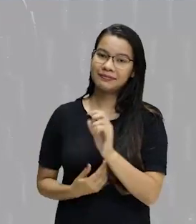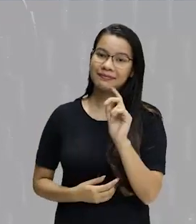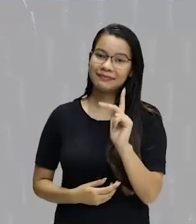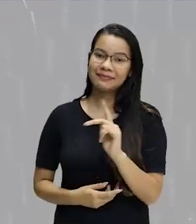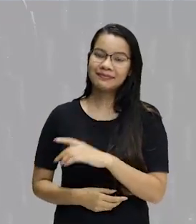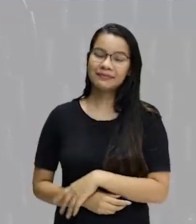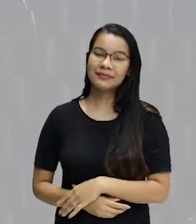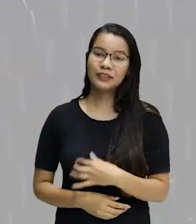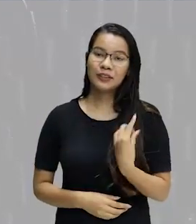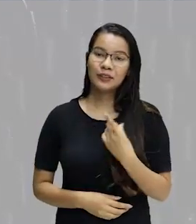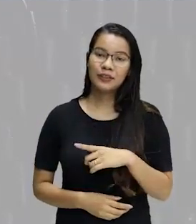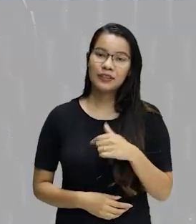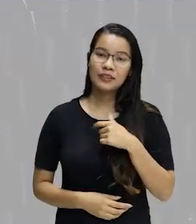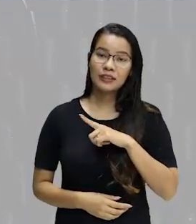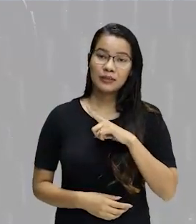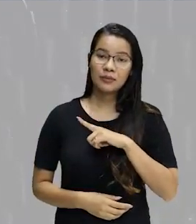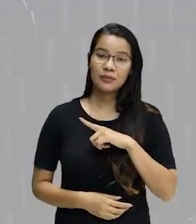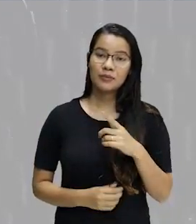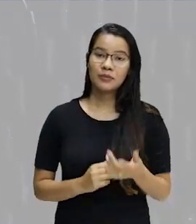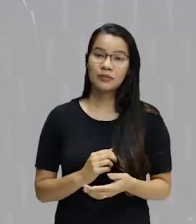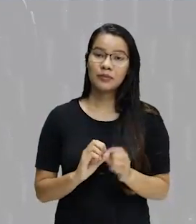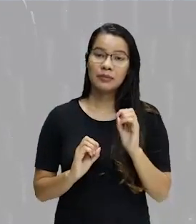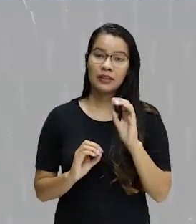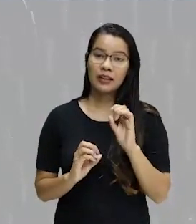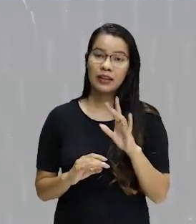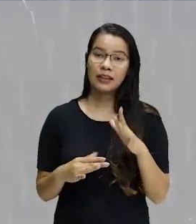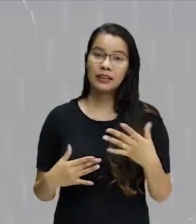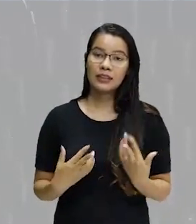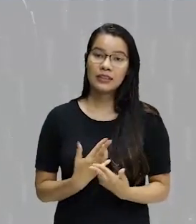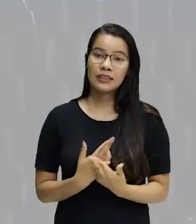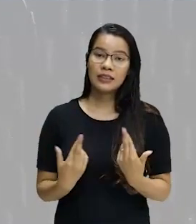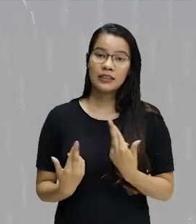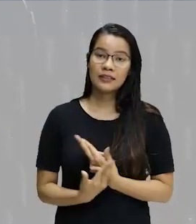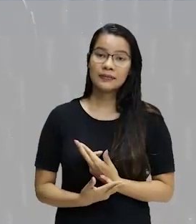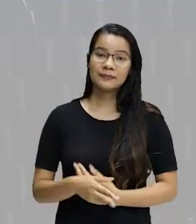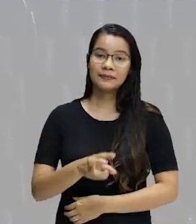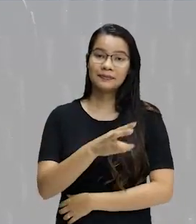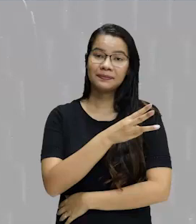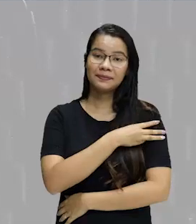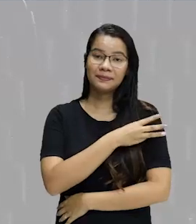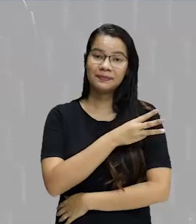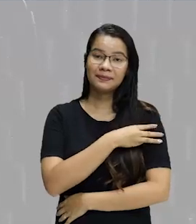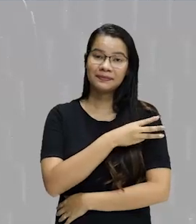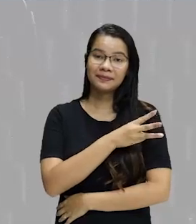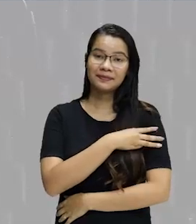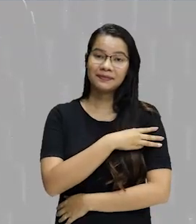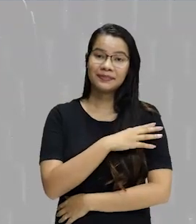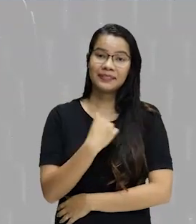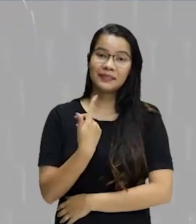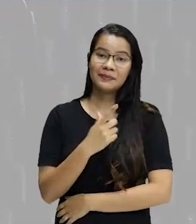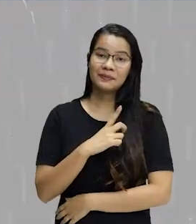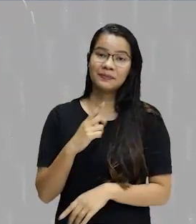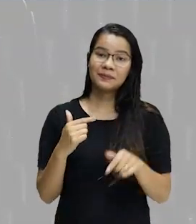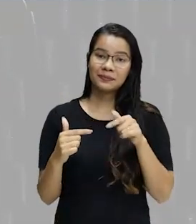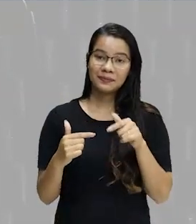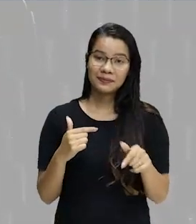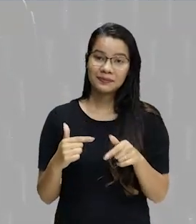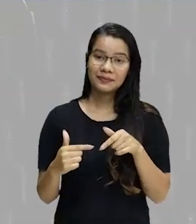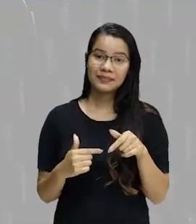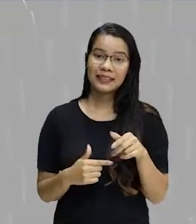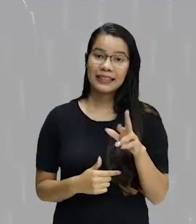Bom, estamos em uma série de aulas, turma, relacionadas ao terceiro ano do ensino médio. Estamos trabalhando